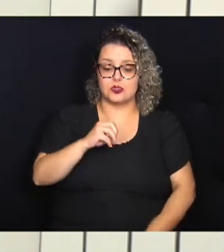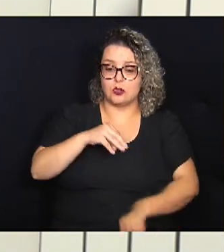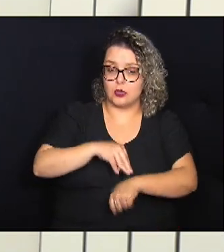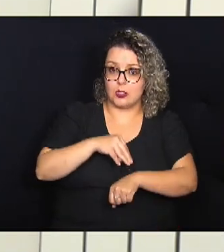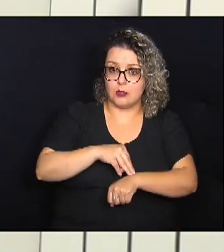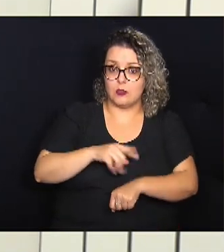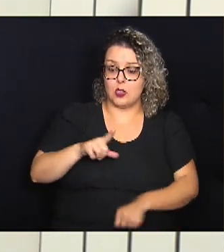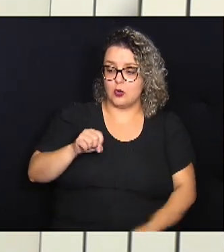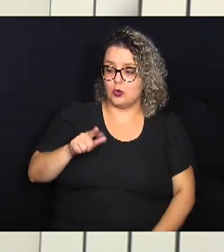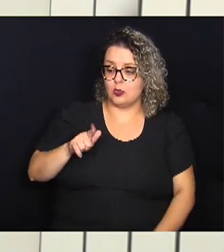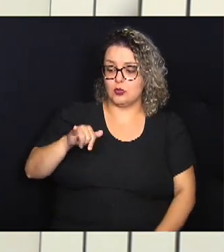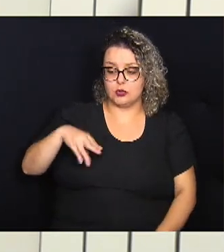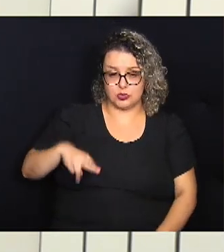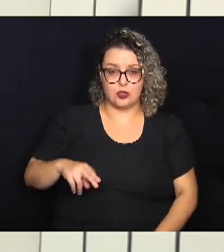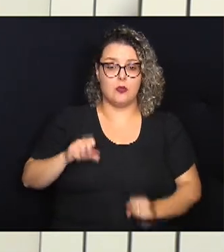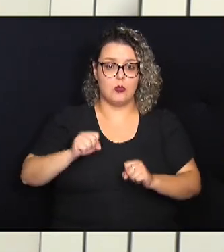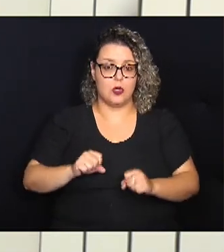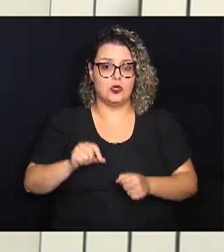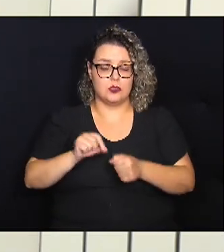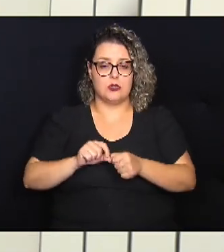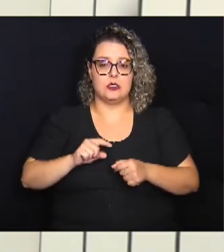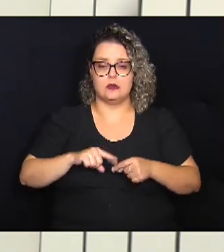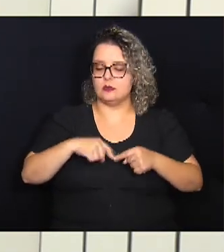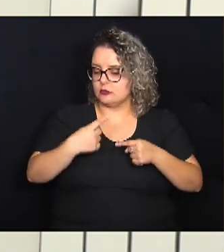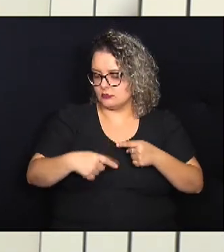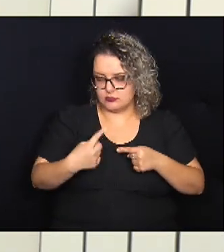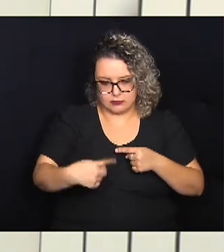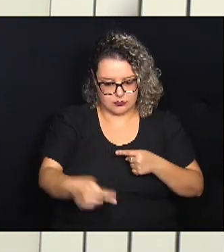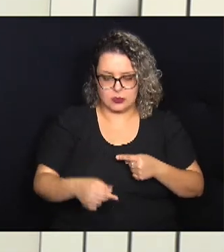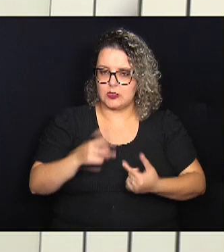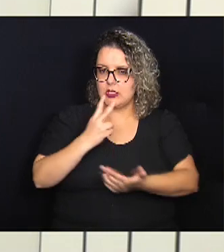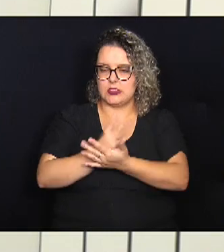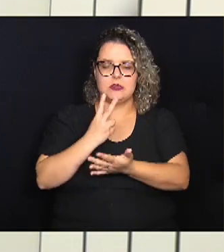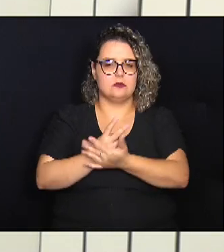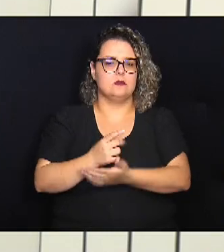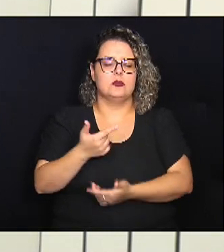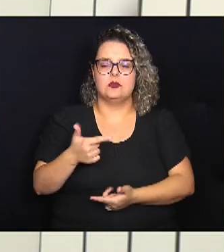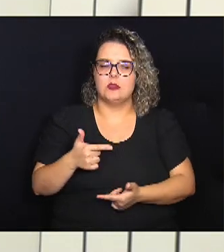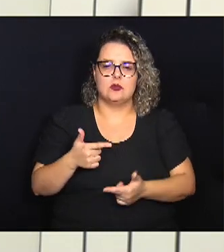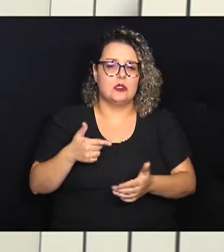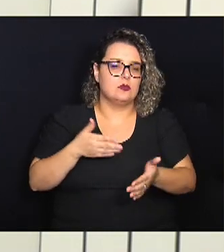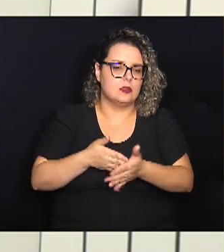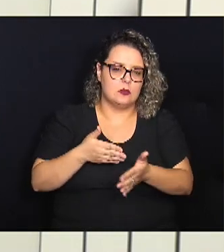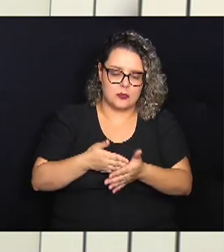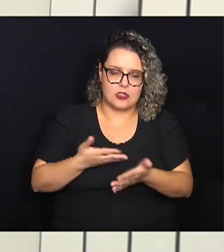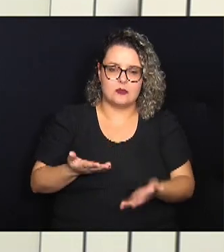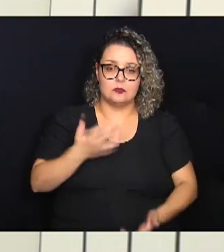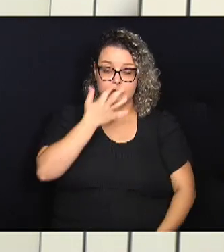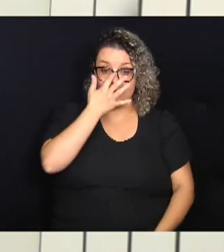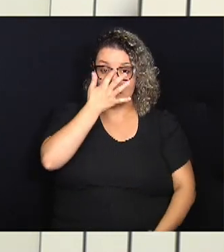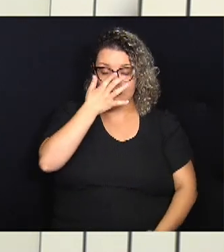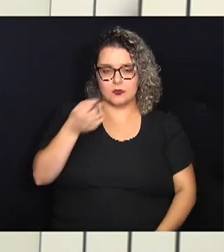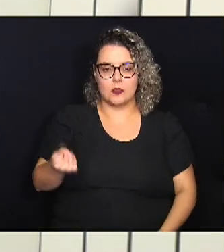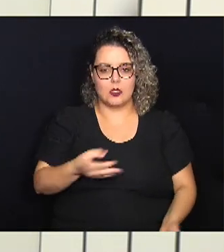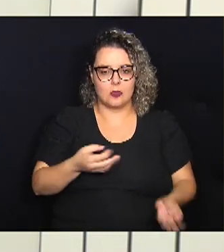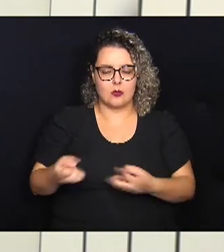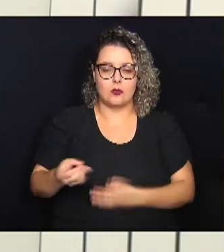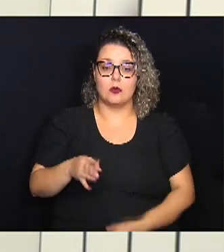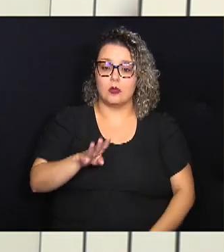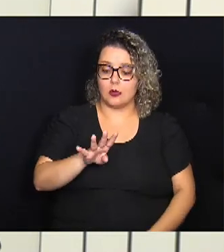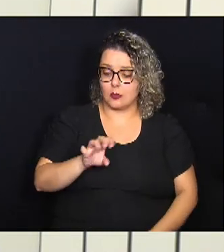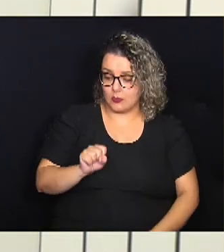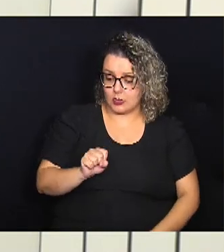login pode ser feito sucessivas vezes sem qualquer limitação. Atualmente, há 48 pontos